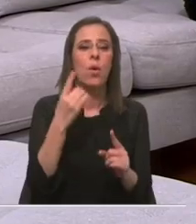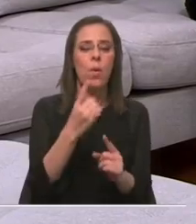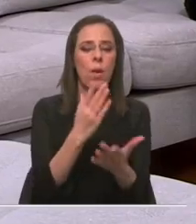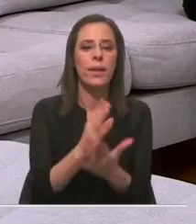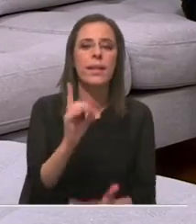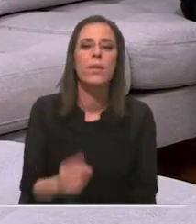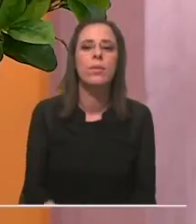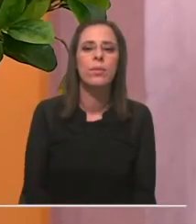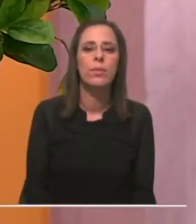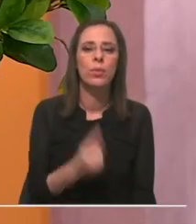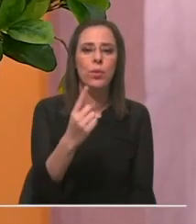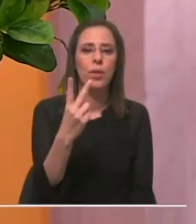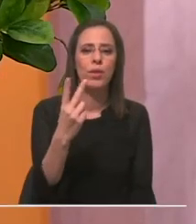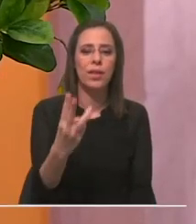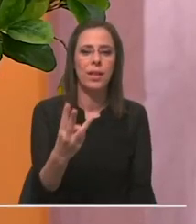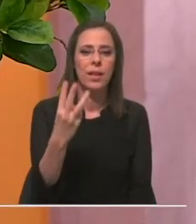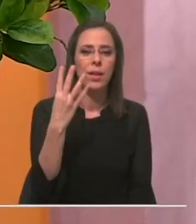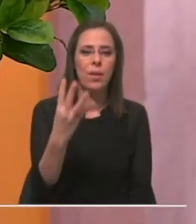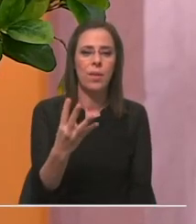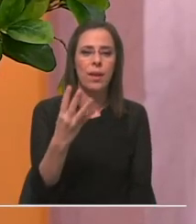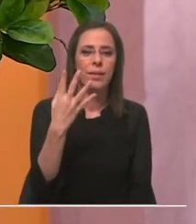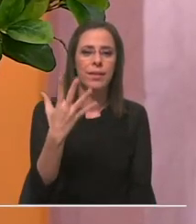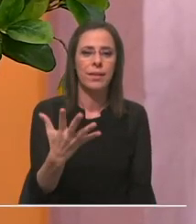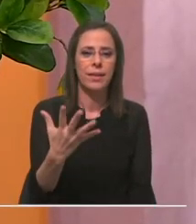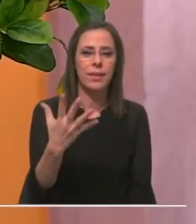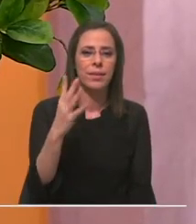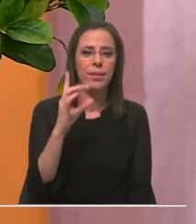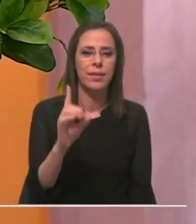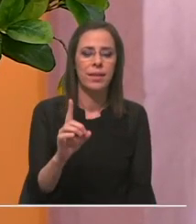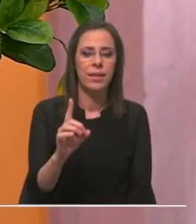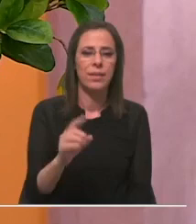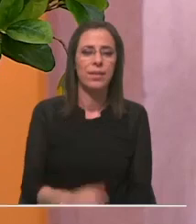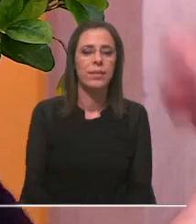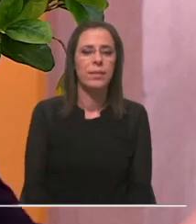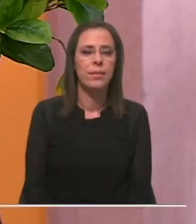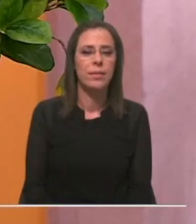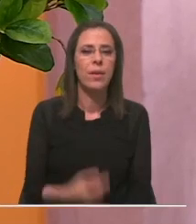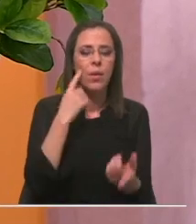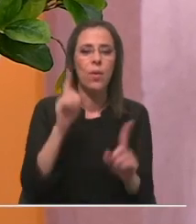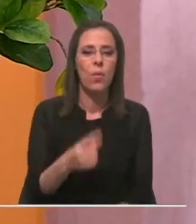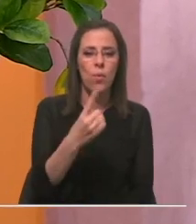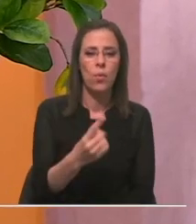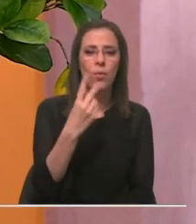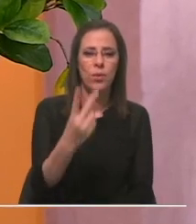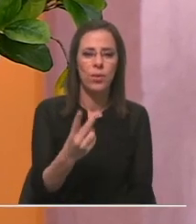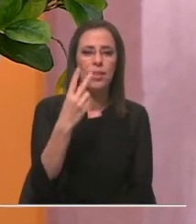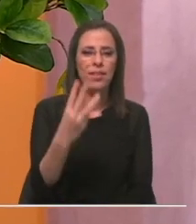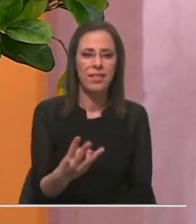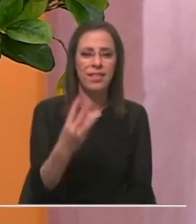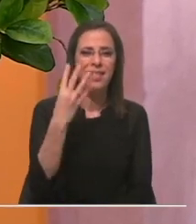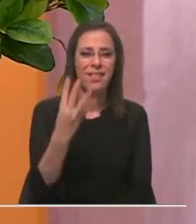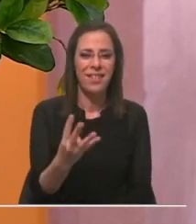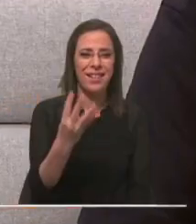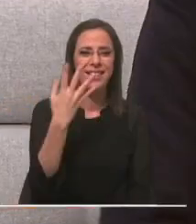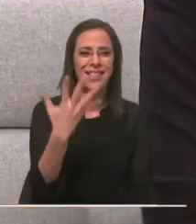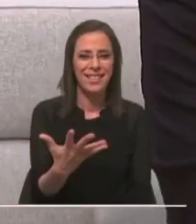6. 1, 2, 3, 4, 5, 6. Outra vez? 1, 2,